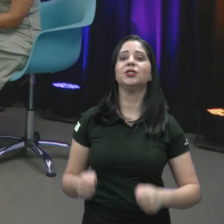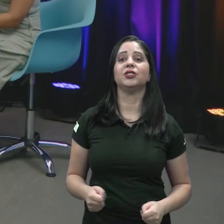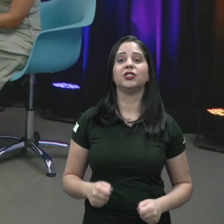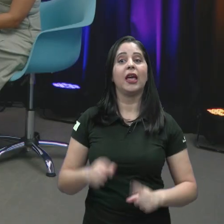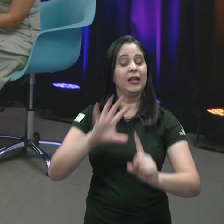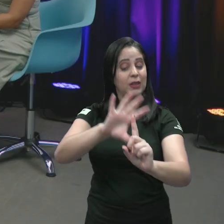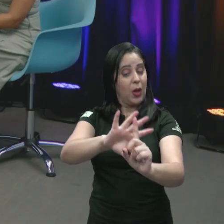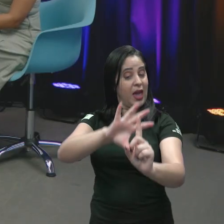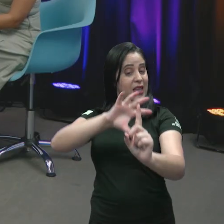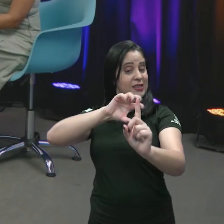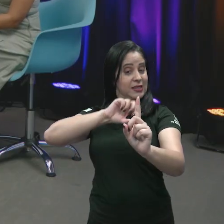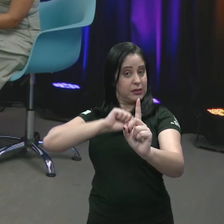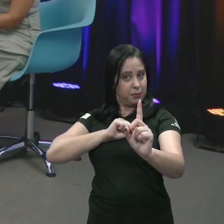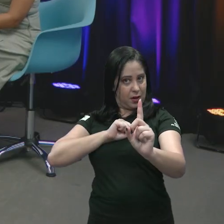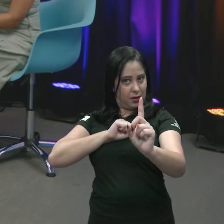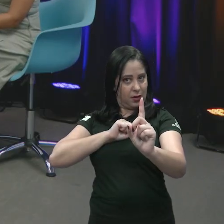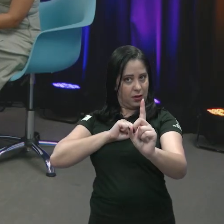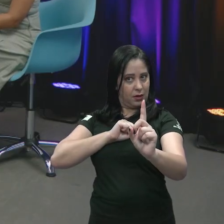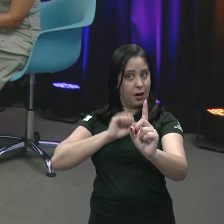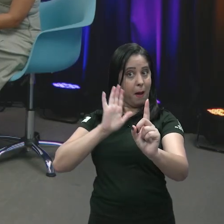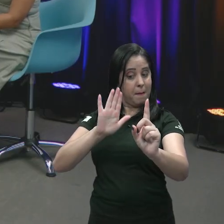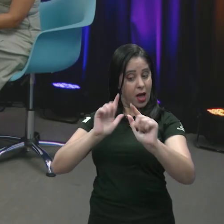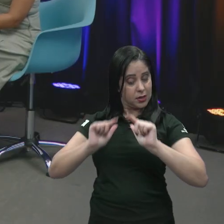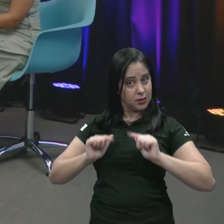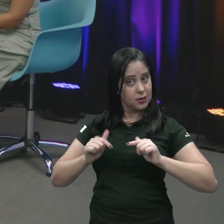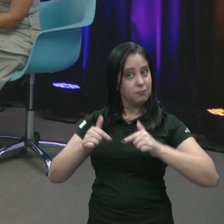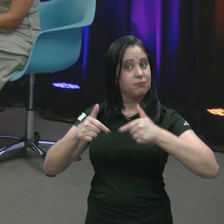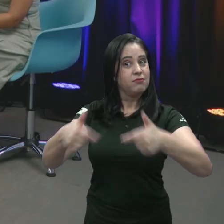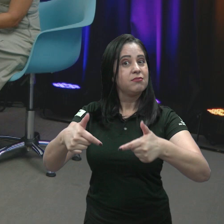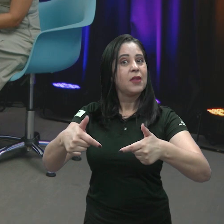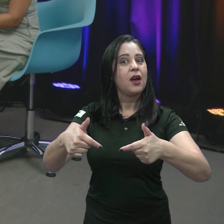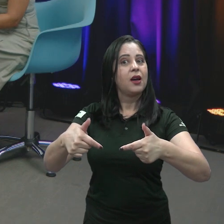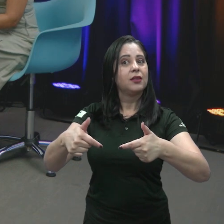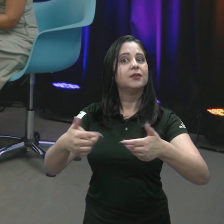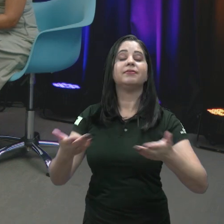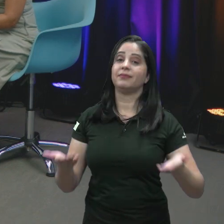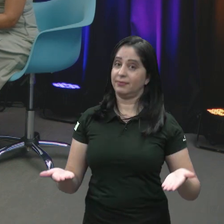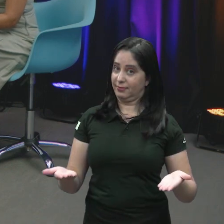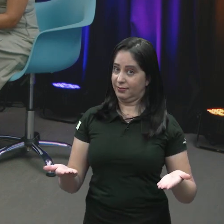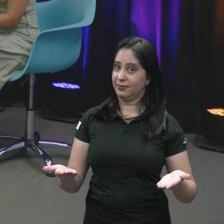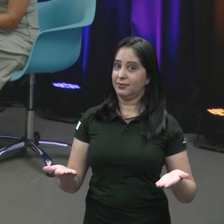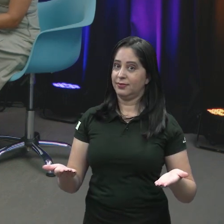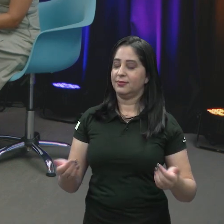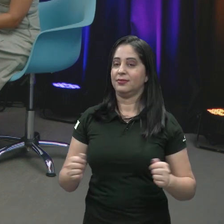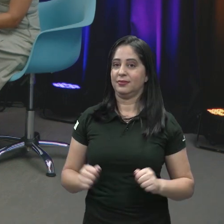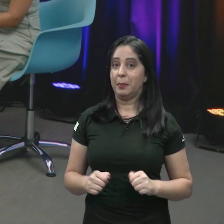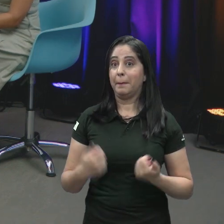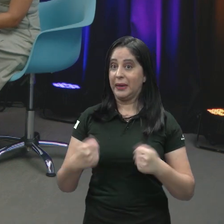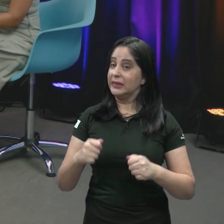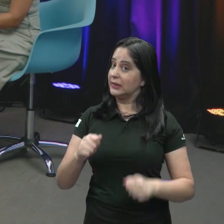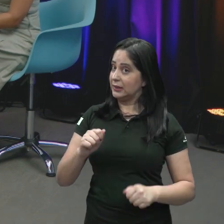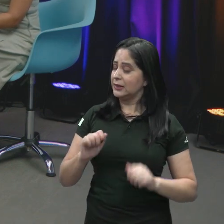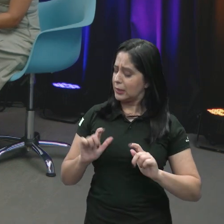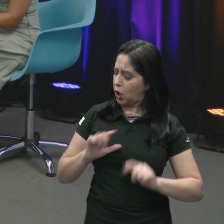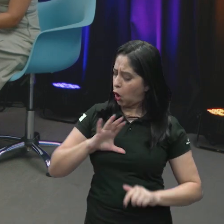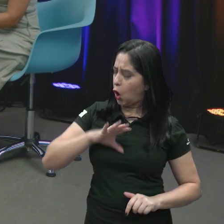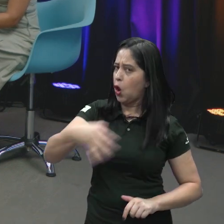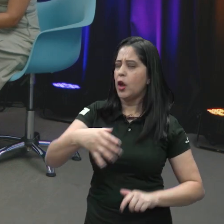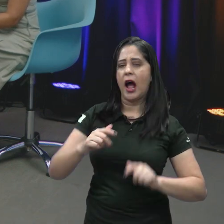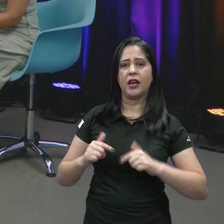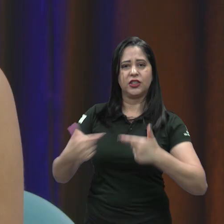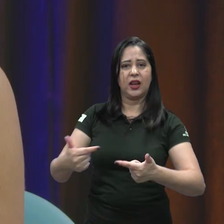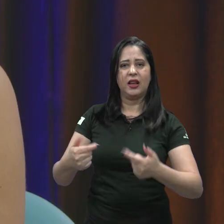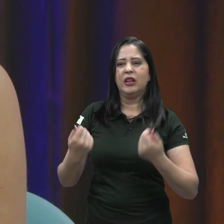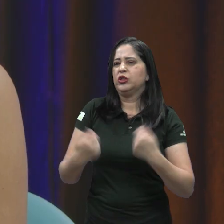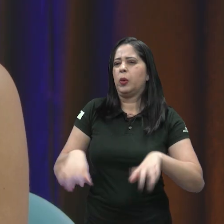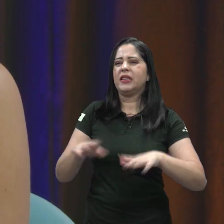se inspira, né, em conteúdos, mas Aham. o quanto a gente está disposto a tirar do papel e Exatamente. ir para ação. Então, É não se preocupa importantíssimo. com o que o outro